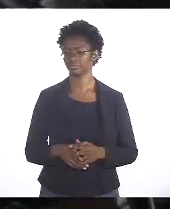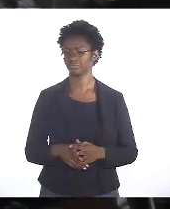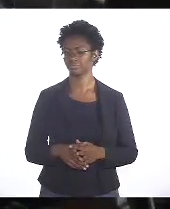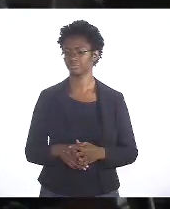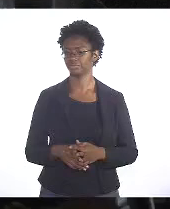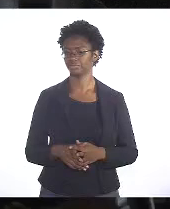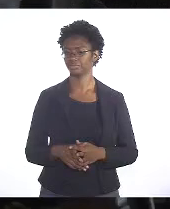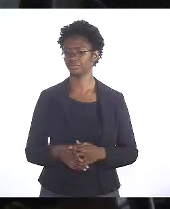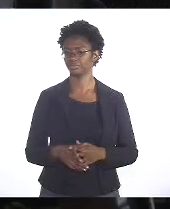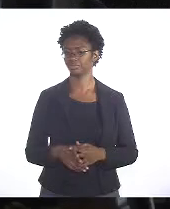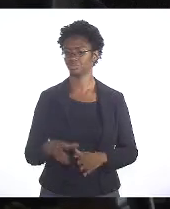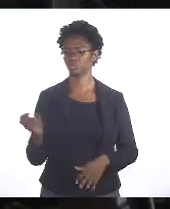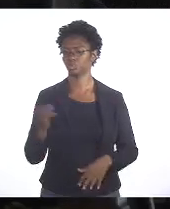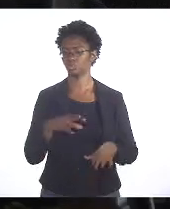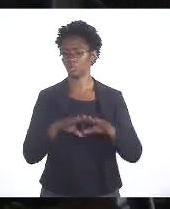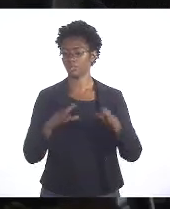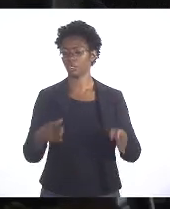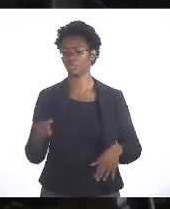da bancada do Novo.